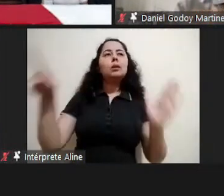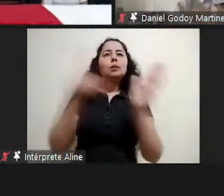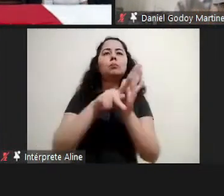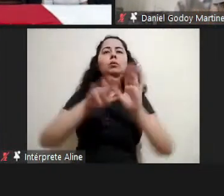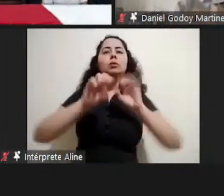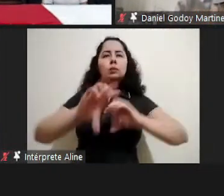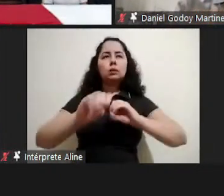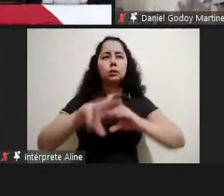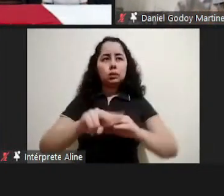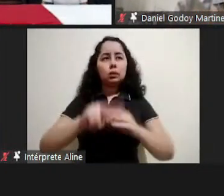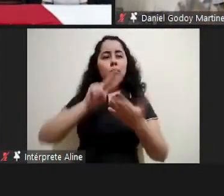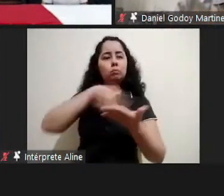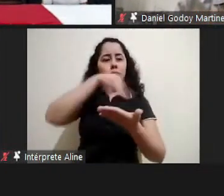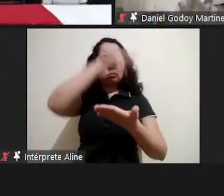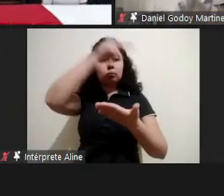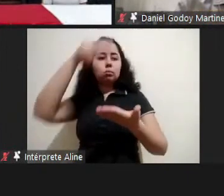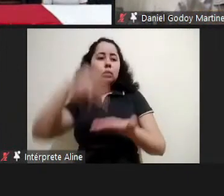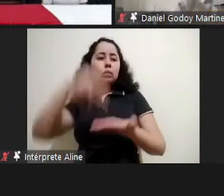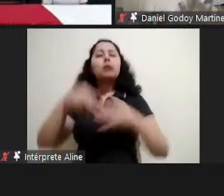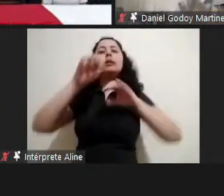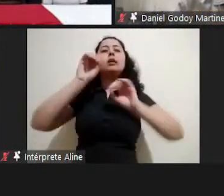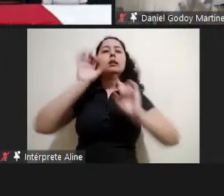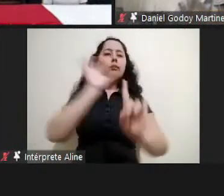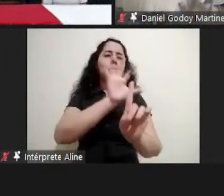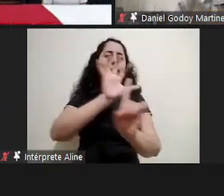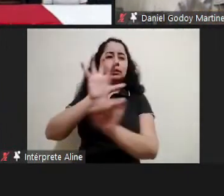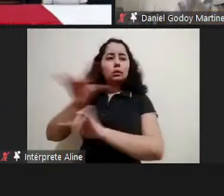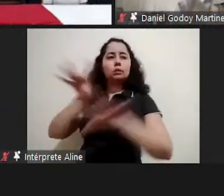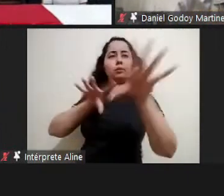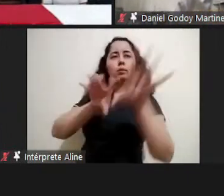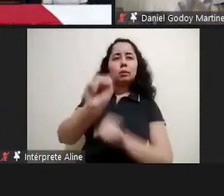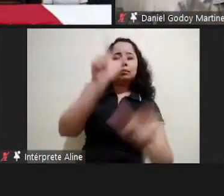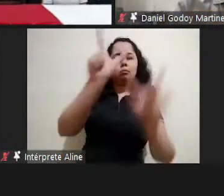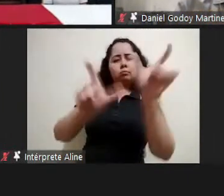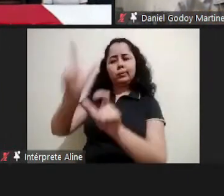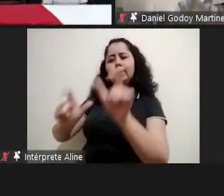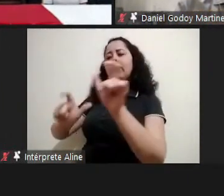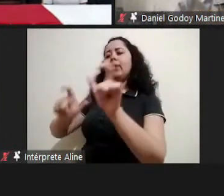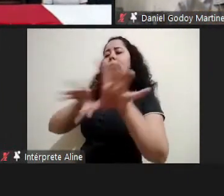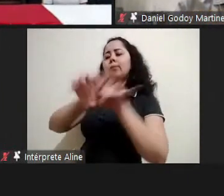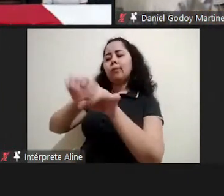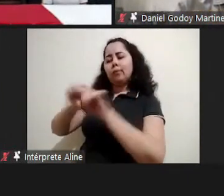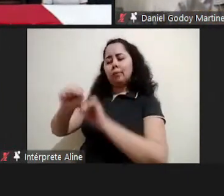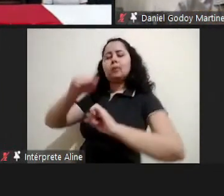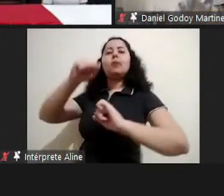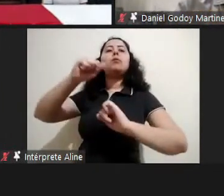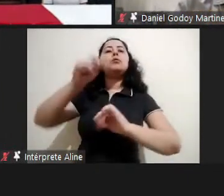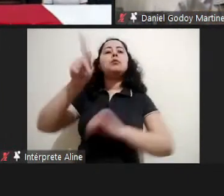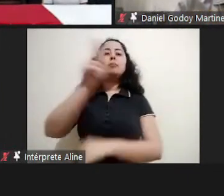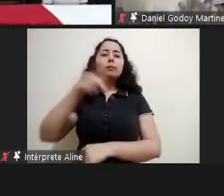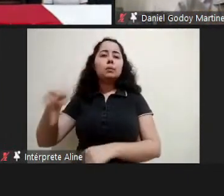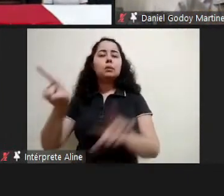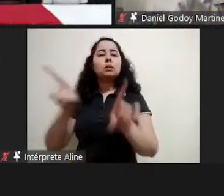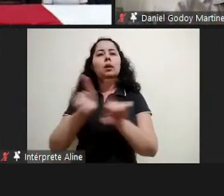artística, influenciou na formação de muitos professores e alunos de diversas universidades brasileiras.